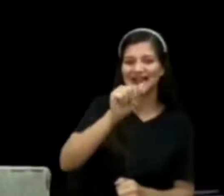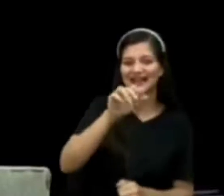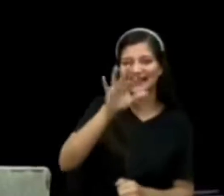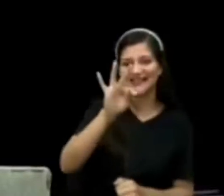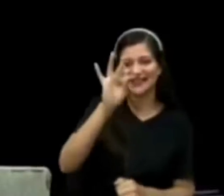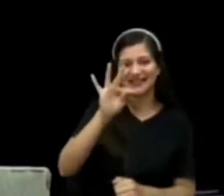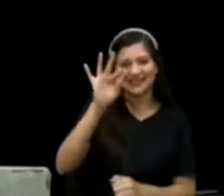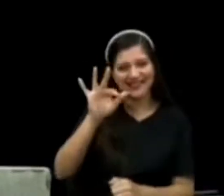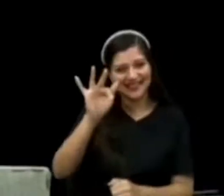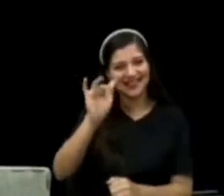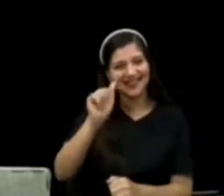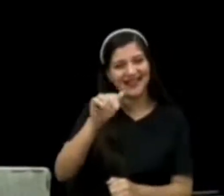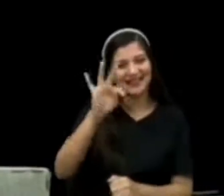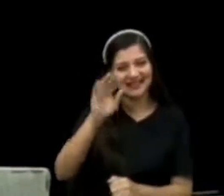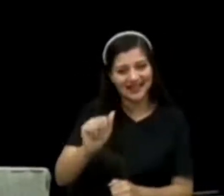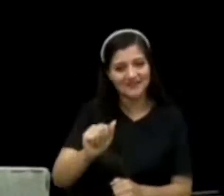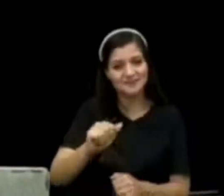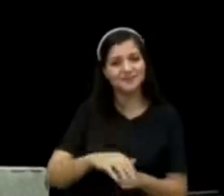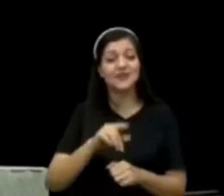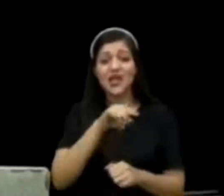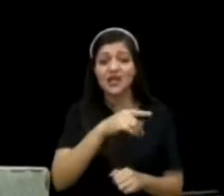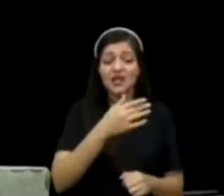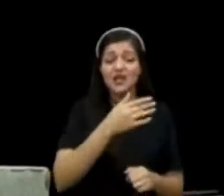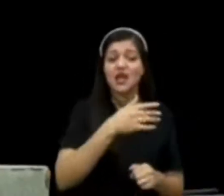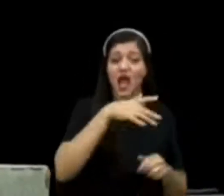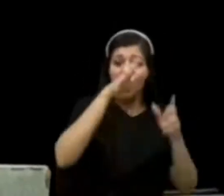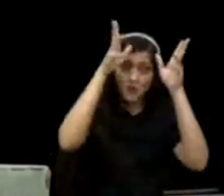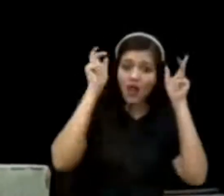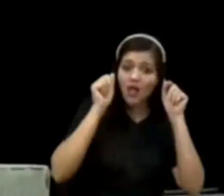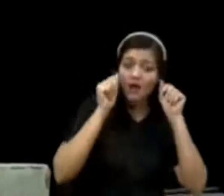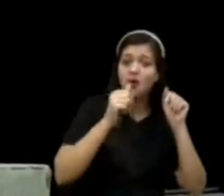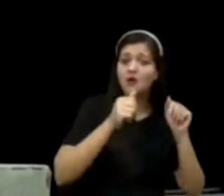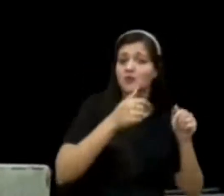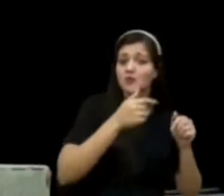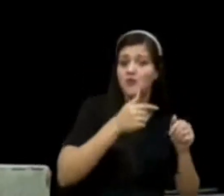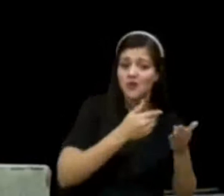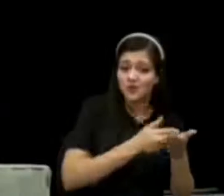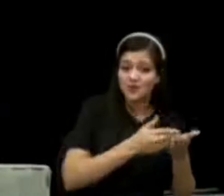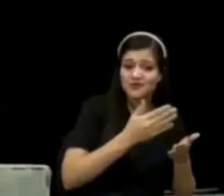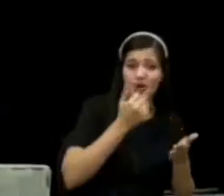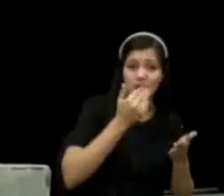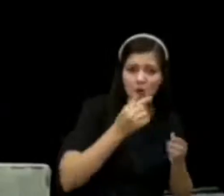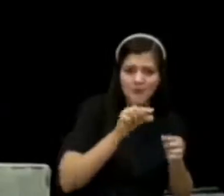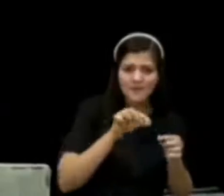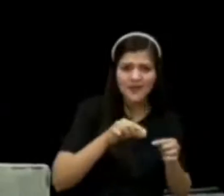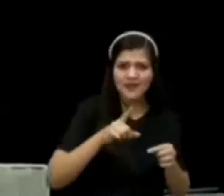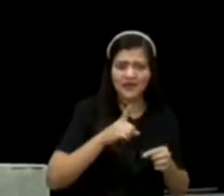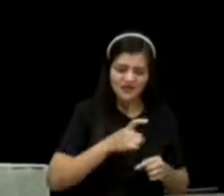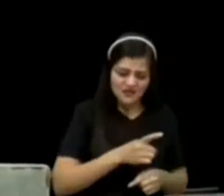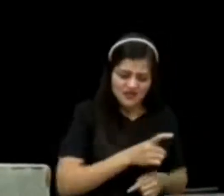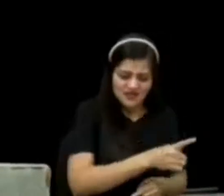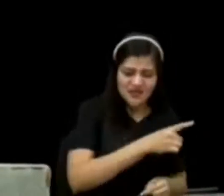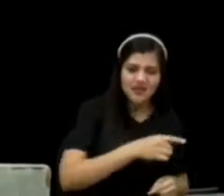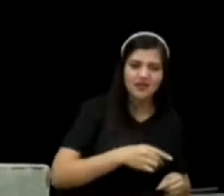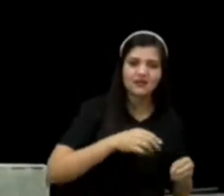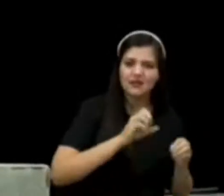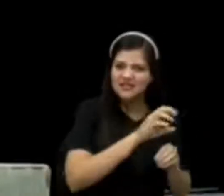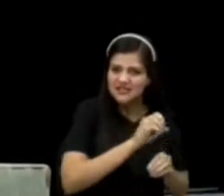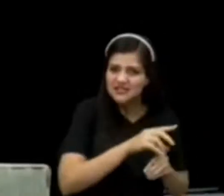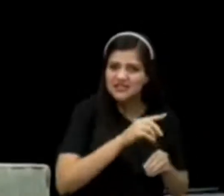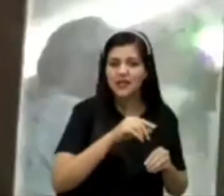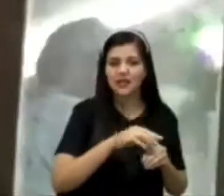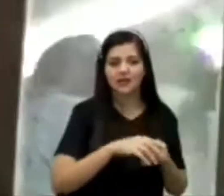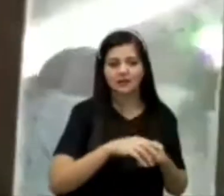e ele começou a comer larva e tal, né? Claro que os Hakuna Matata ensinaram isso para não comer ele, né? E